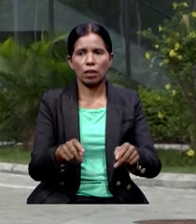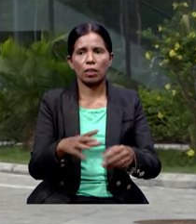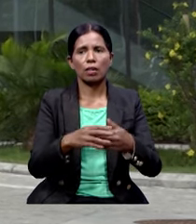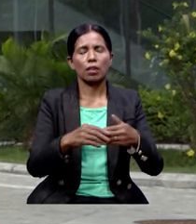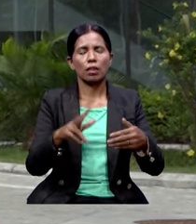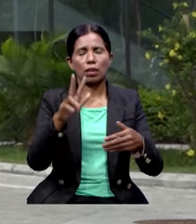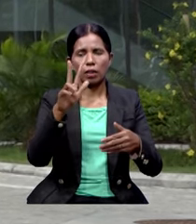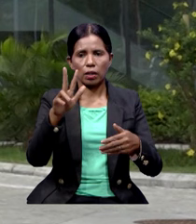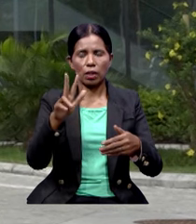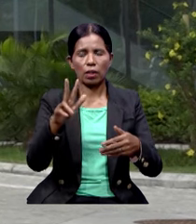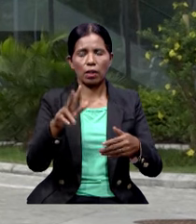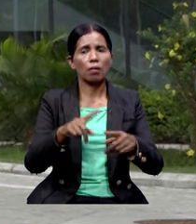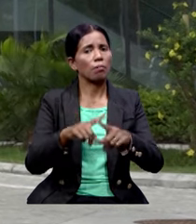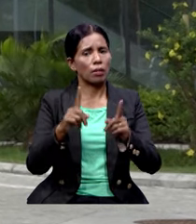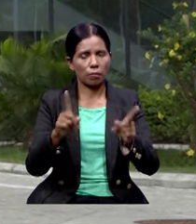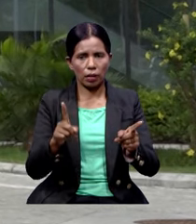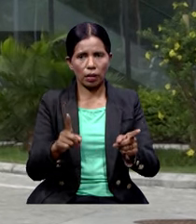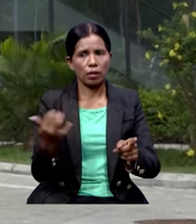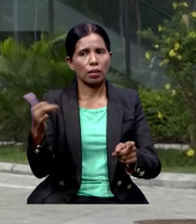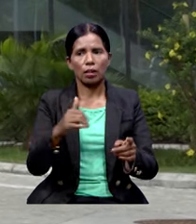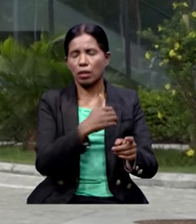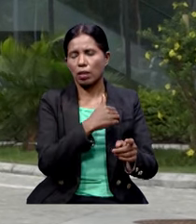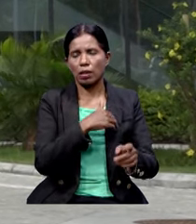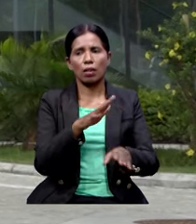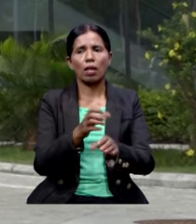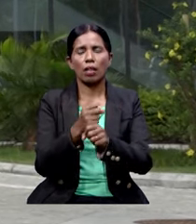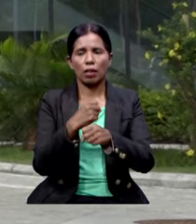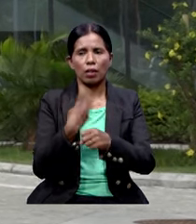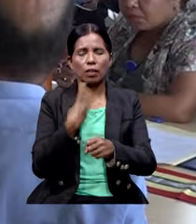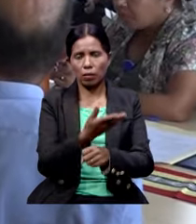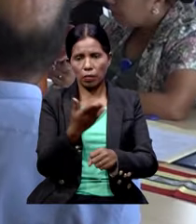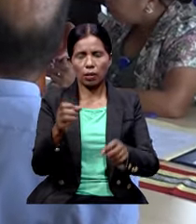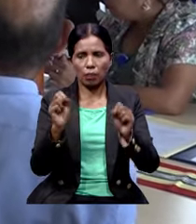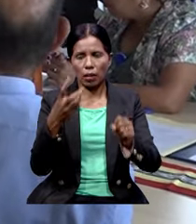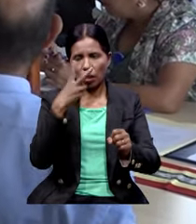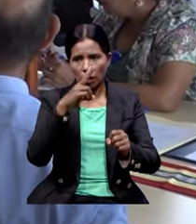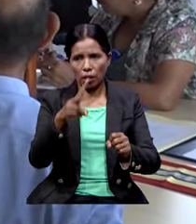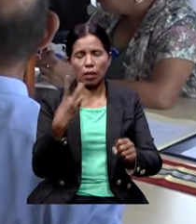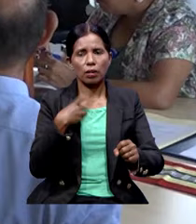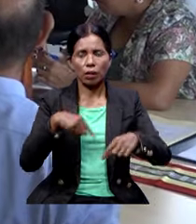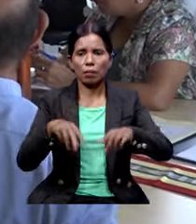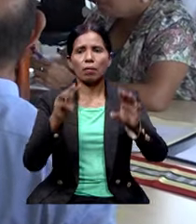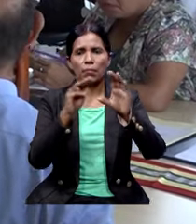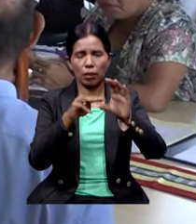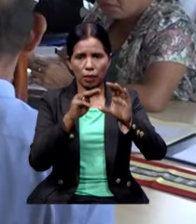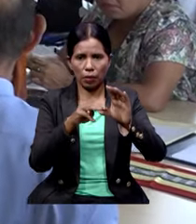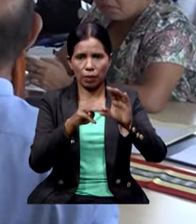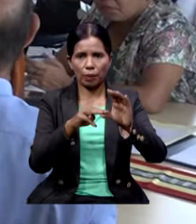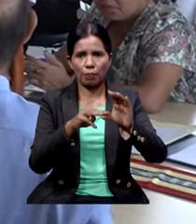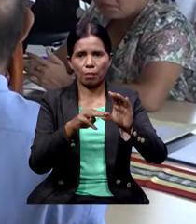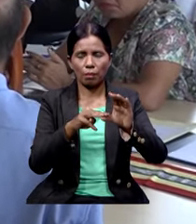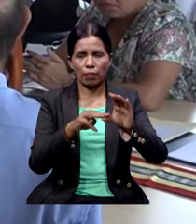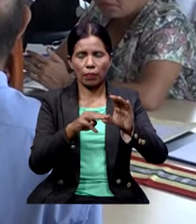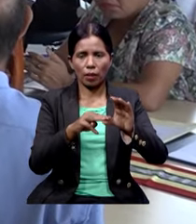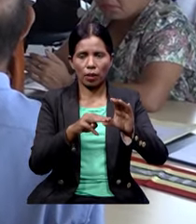por litro maybe ida ne sira seda kafe tata mane ita bocir bela kompanya wan hira ita ba mercado preso